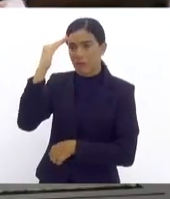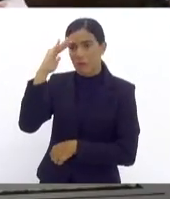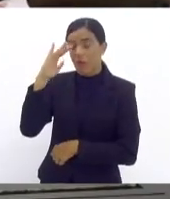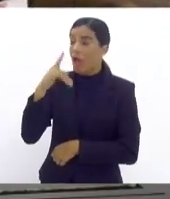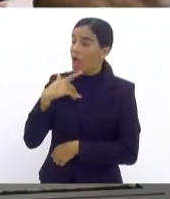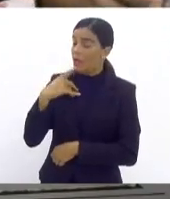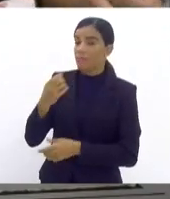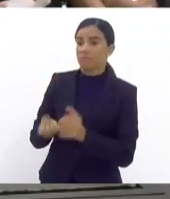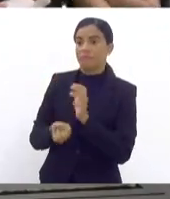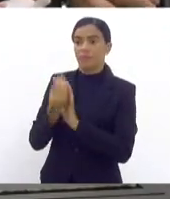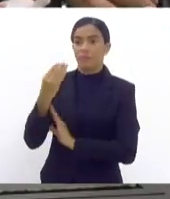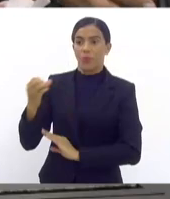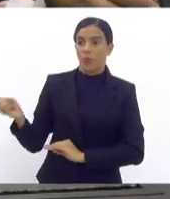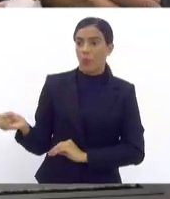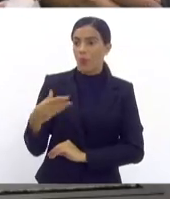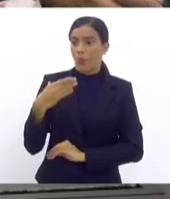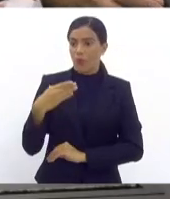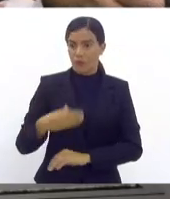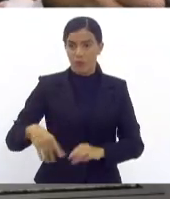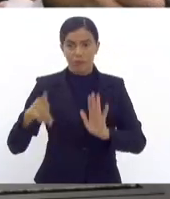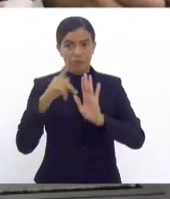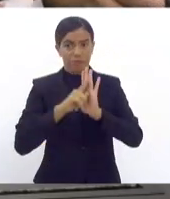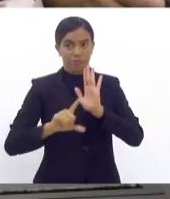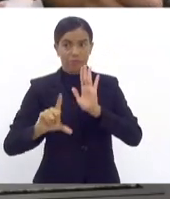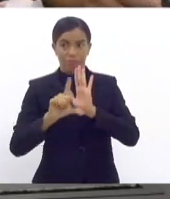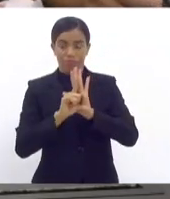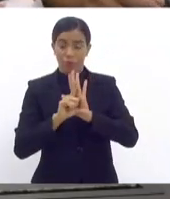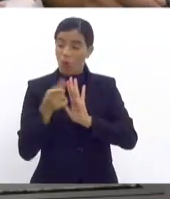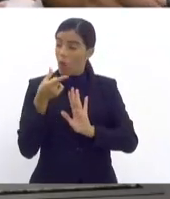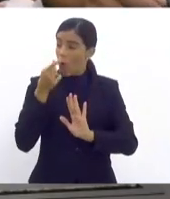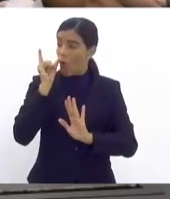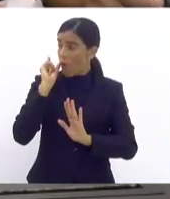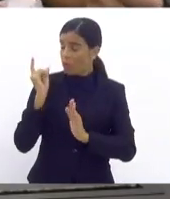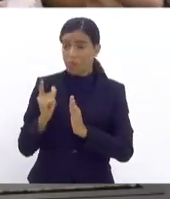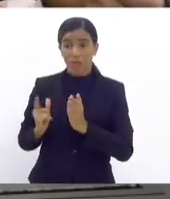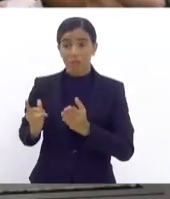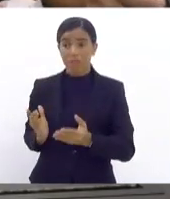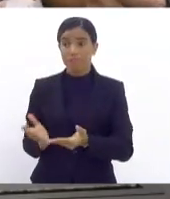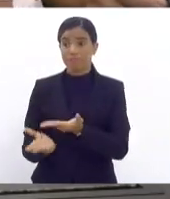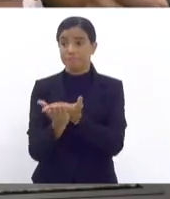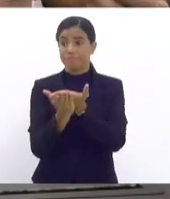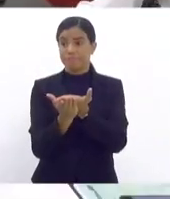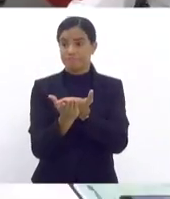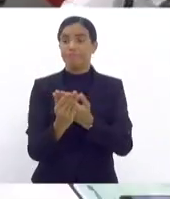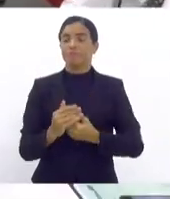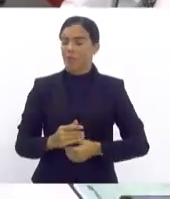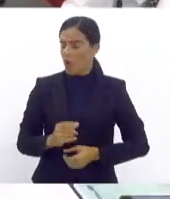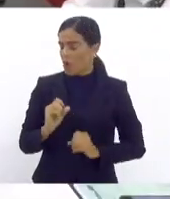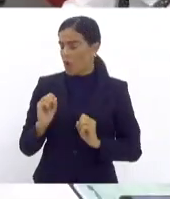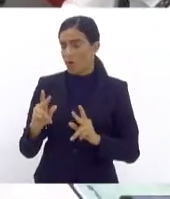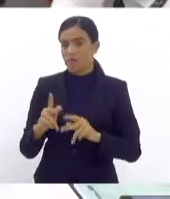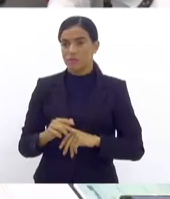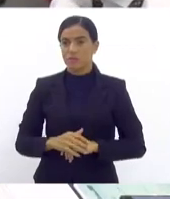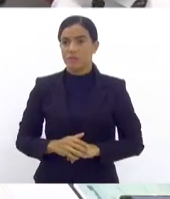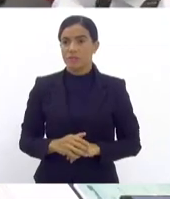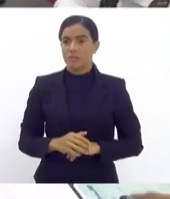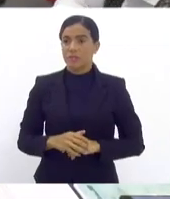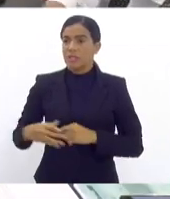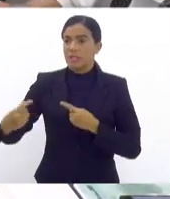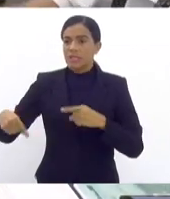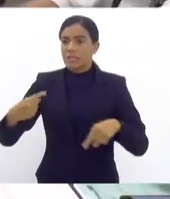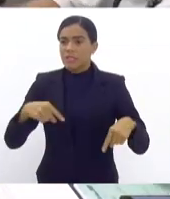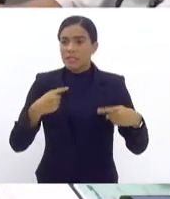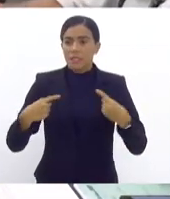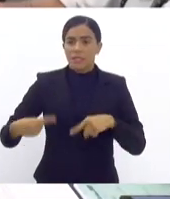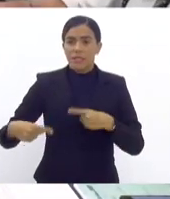novo projeto dos três e deu entrada ontem. Eu vou lhe passar perfeito. E a gente já inclui na pauta. Ainda em discussão. Senhor